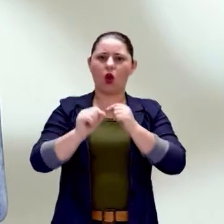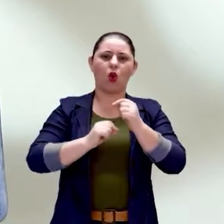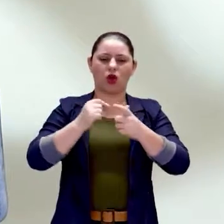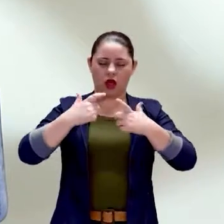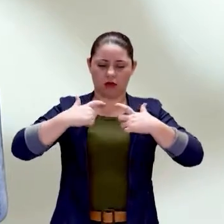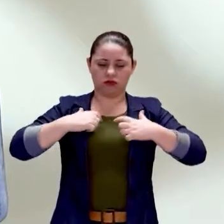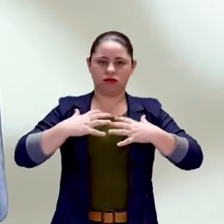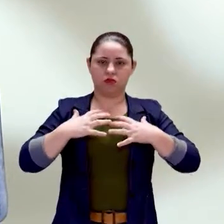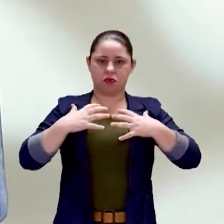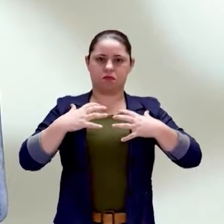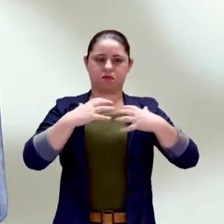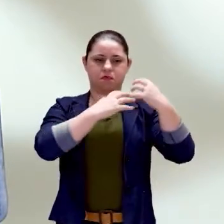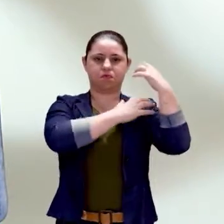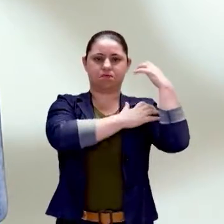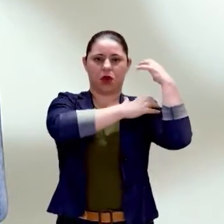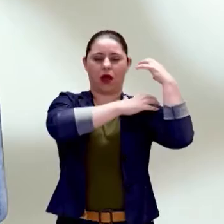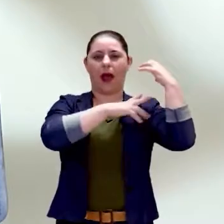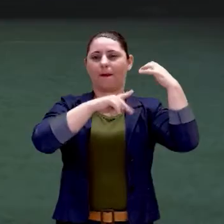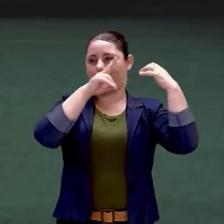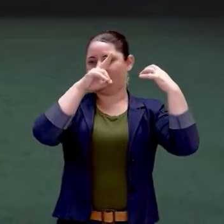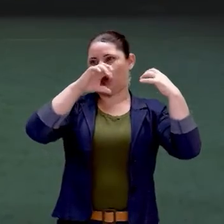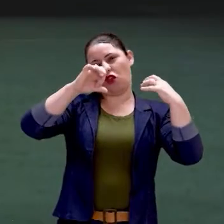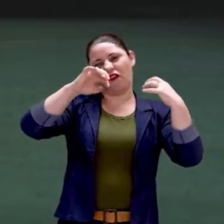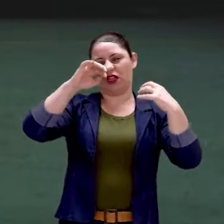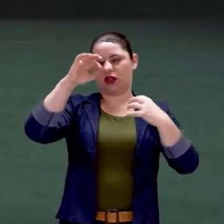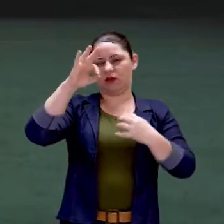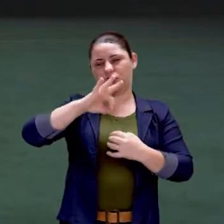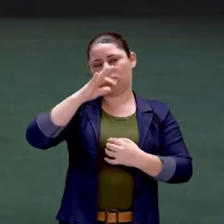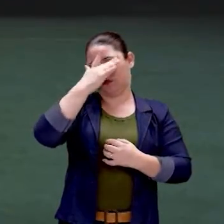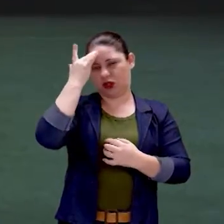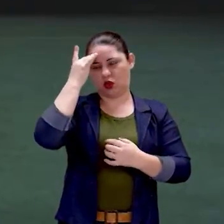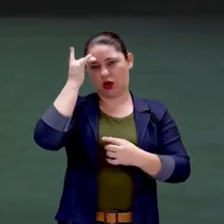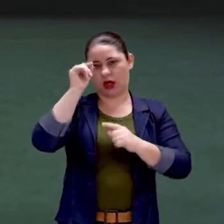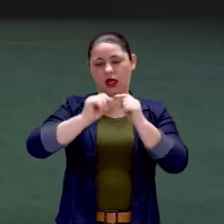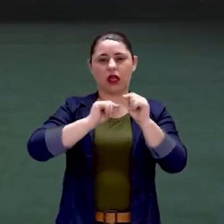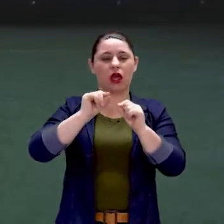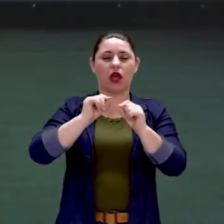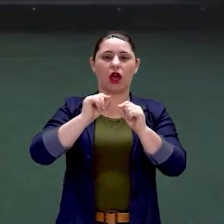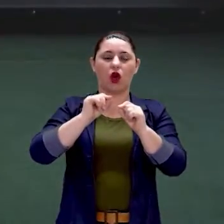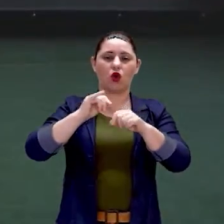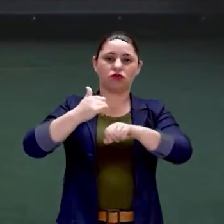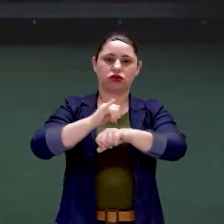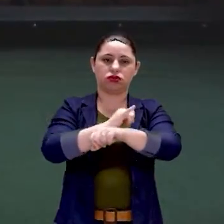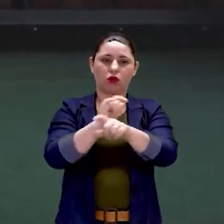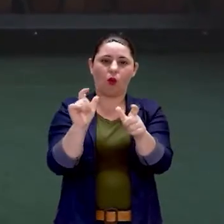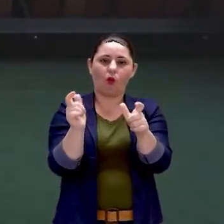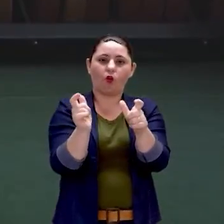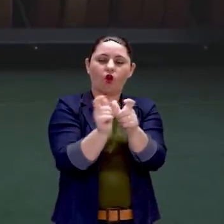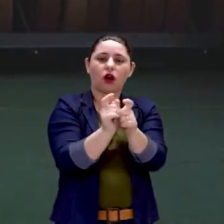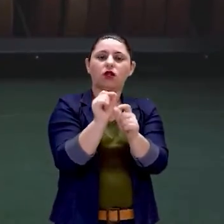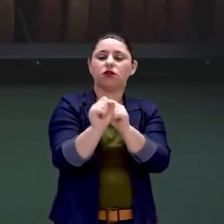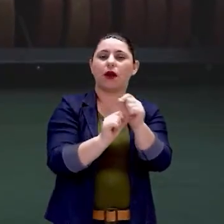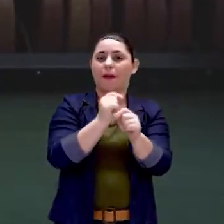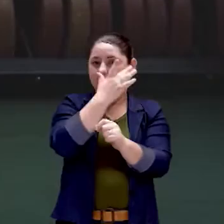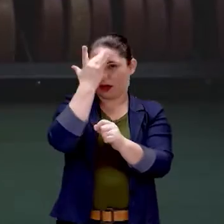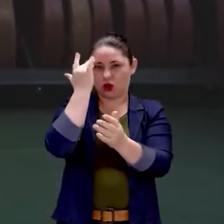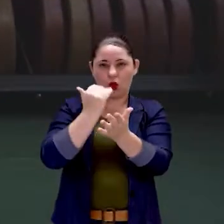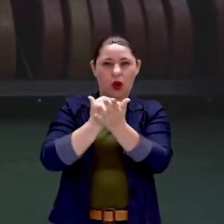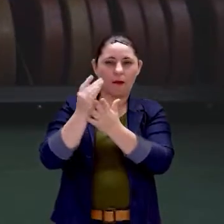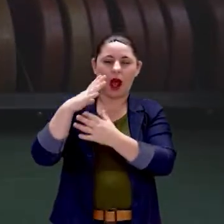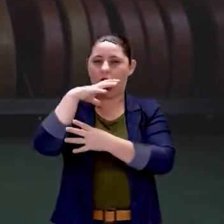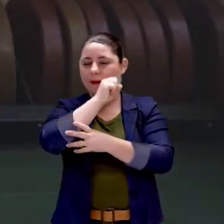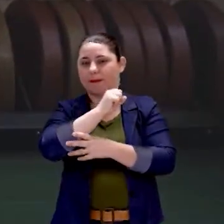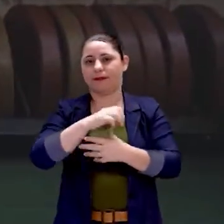de composição corporal, que é 90% dos pacientes. O que é isso? Ele quer reduzir a sua gordura e aumentar a sua massa magra. Aí a pessoa começa